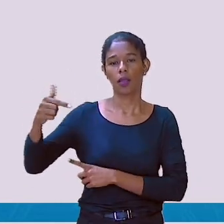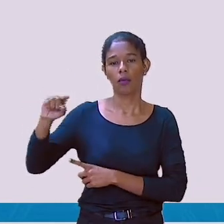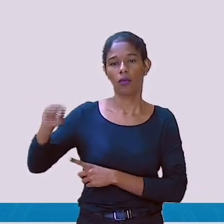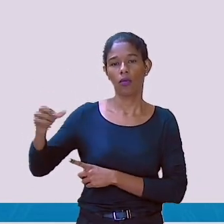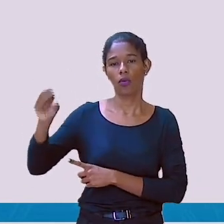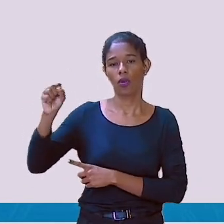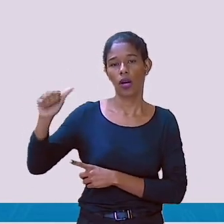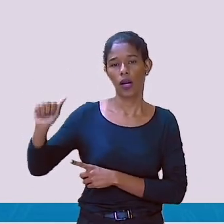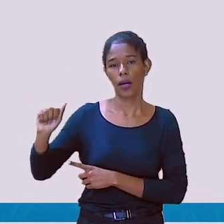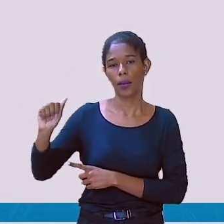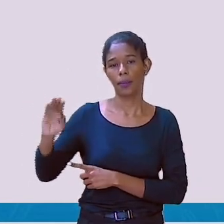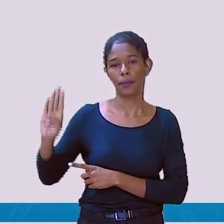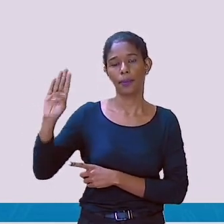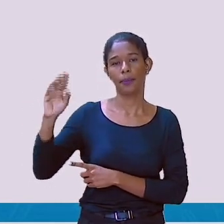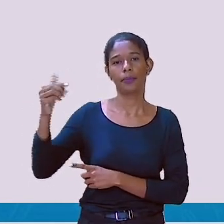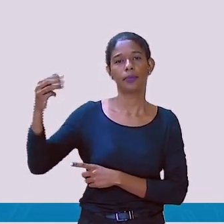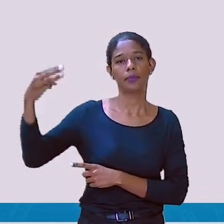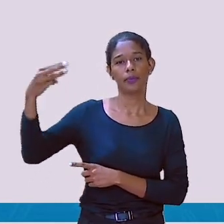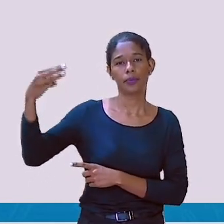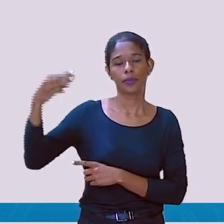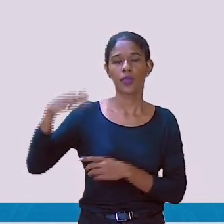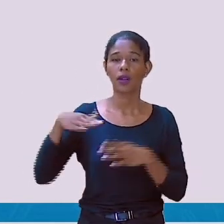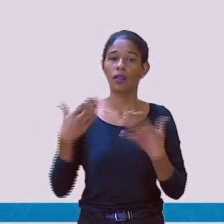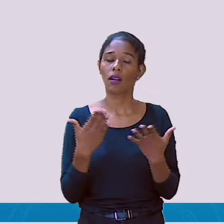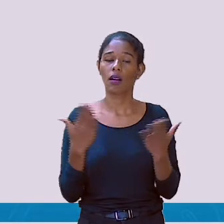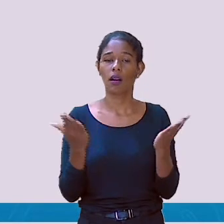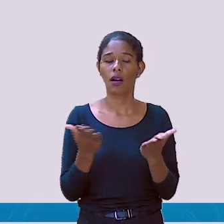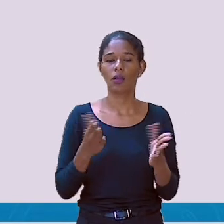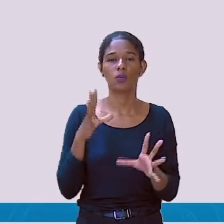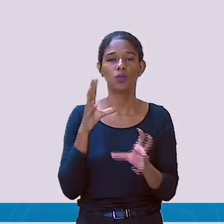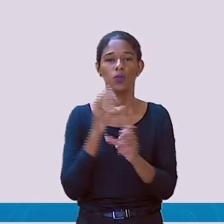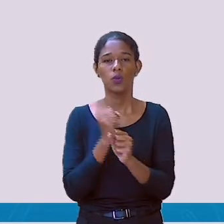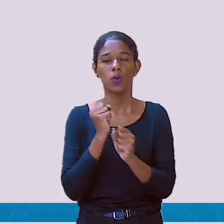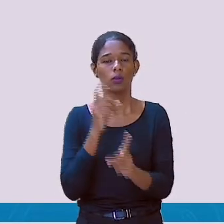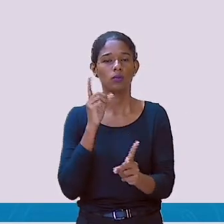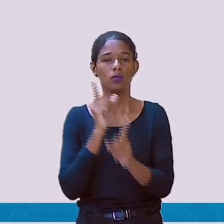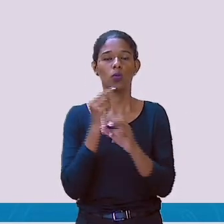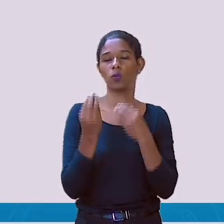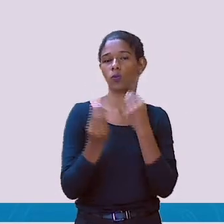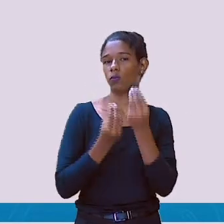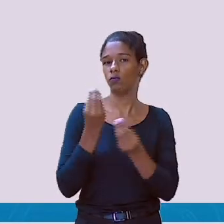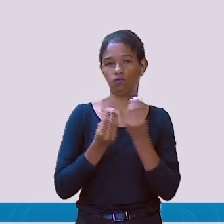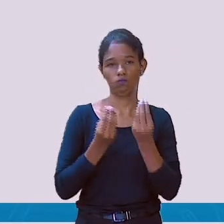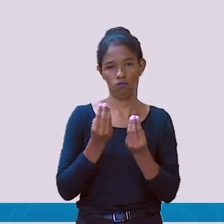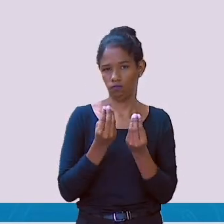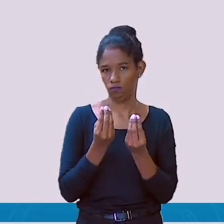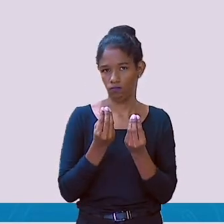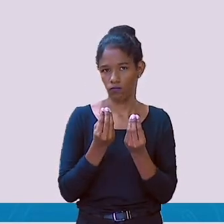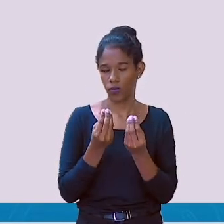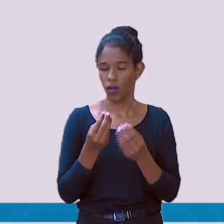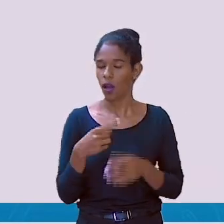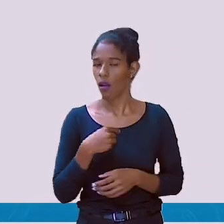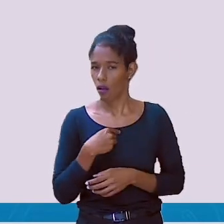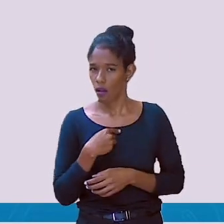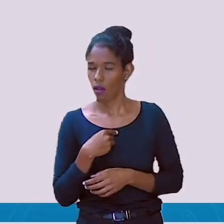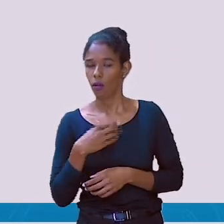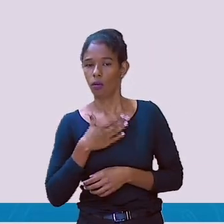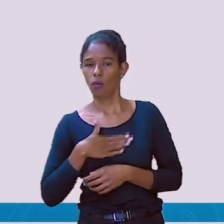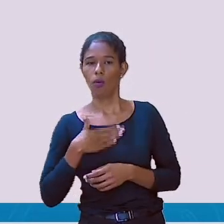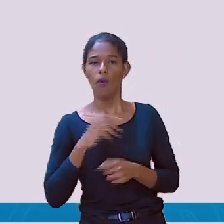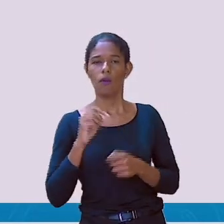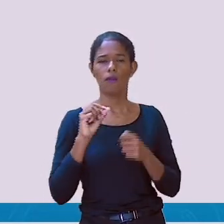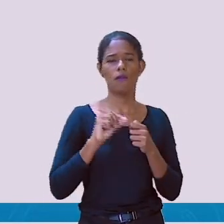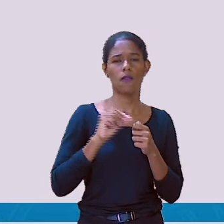2,8 AB ao cubo. E nós vamos resolver esta expressão. Como que eu gosto de fazer? Eu gosto